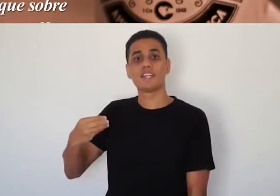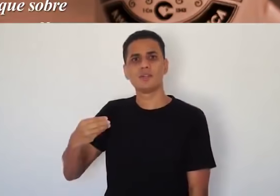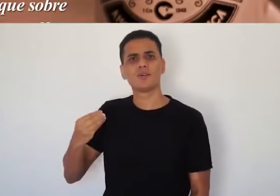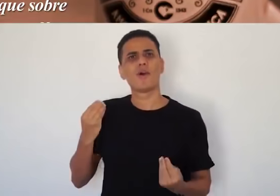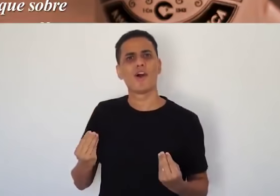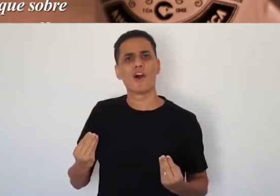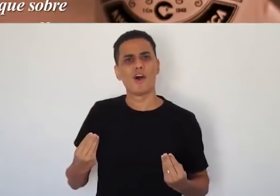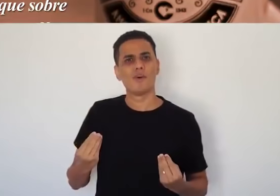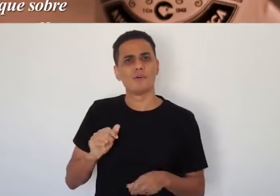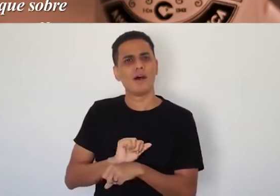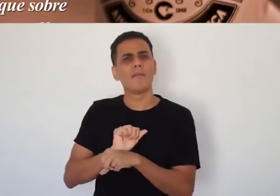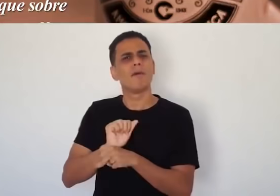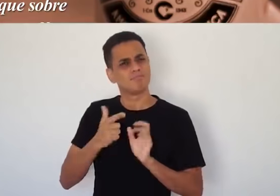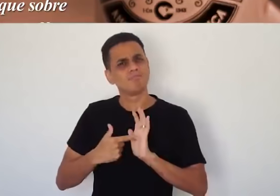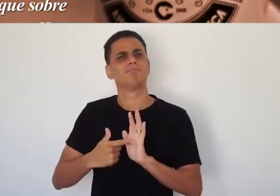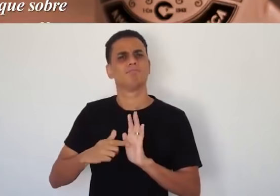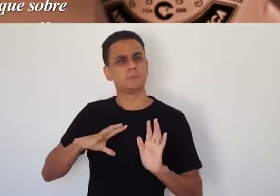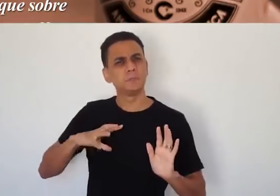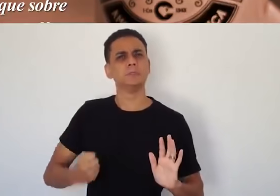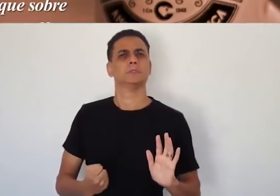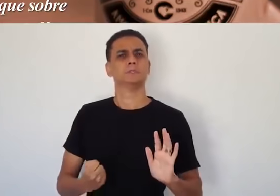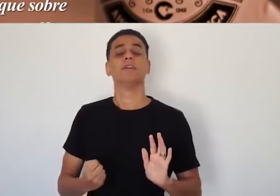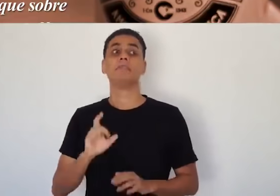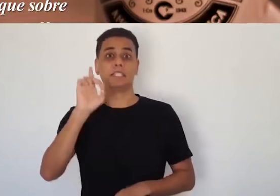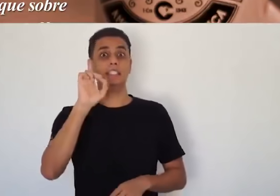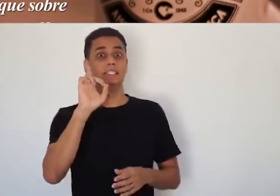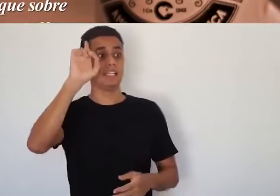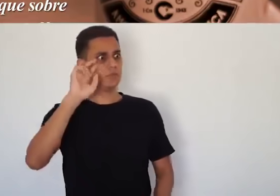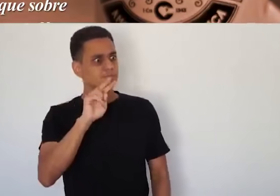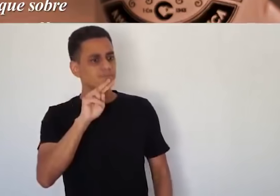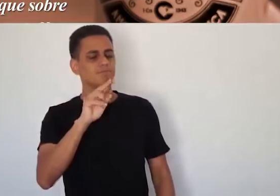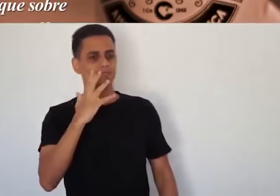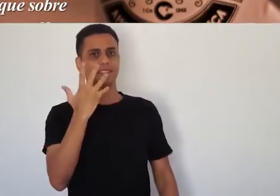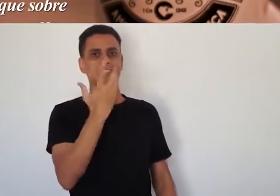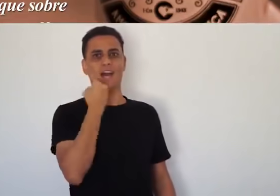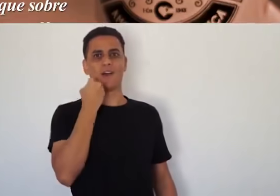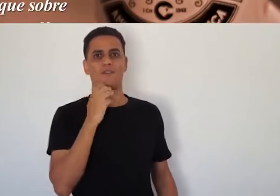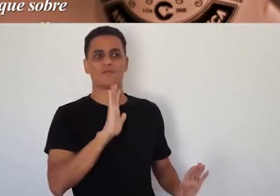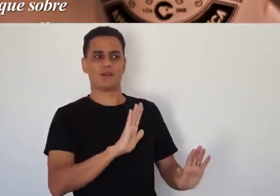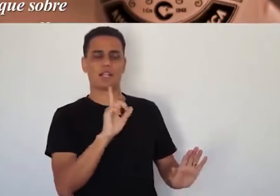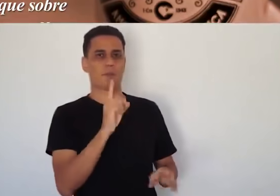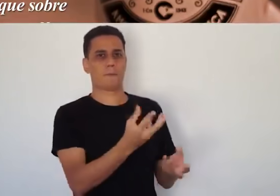justificado por obras, quando ofereceu seu filho Isaque sobre o altar? Você pode ver que tanto a fé como as obras estavam